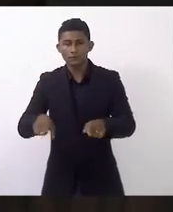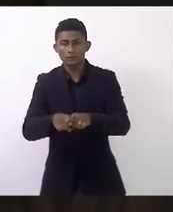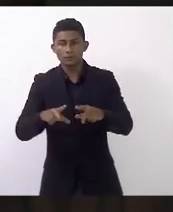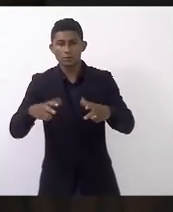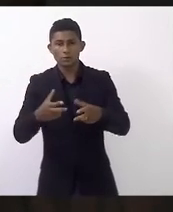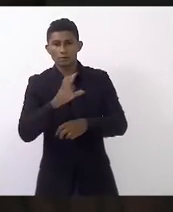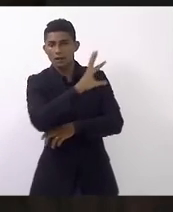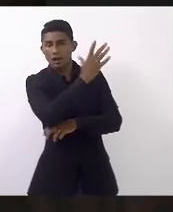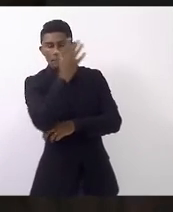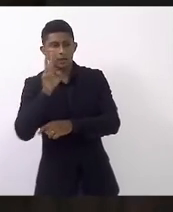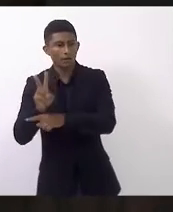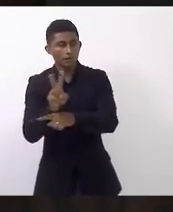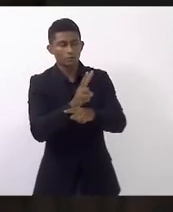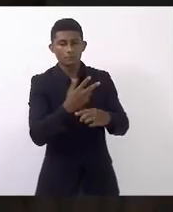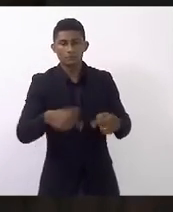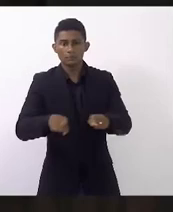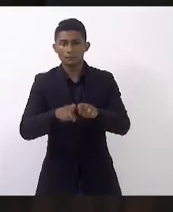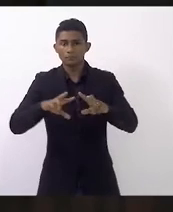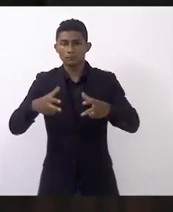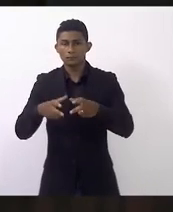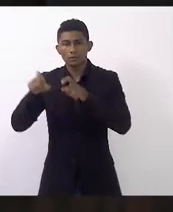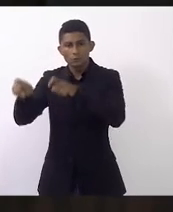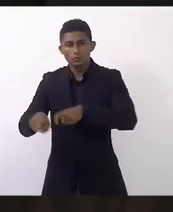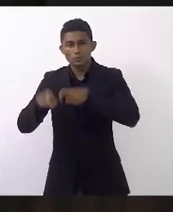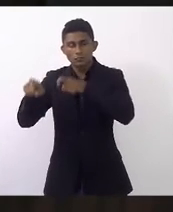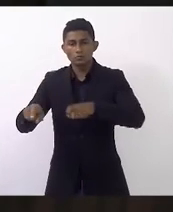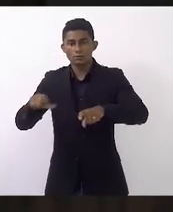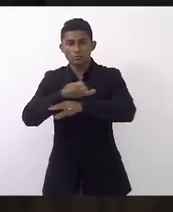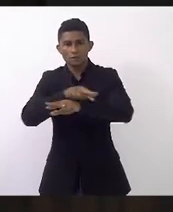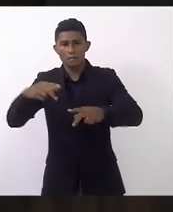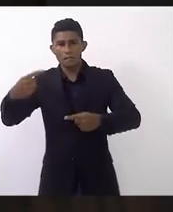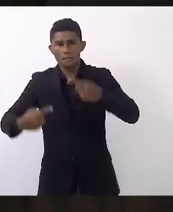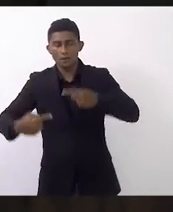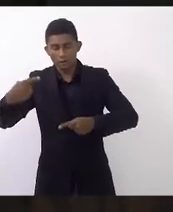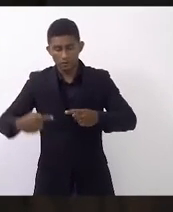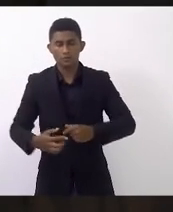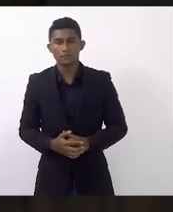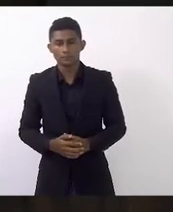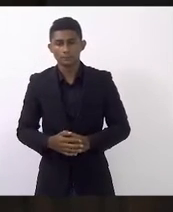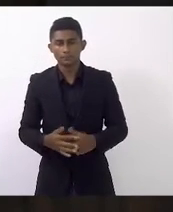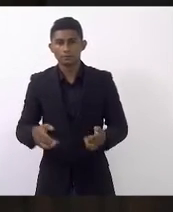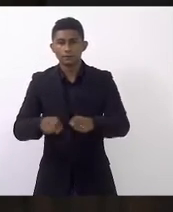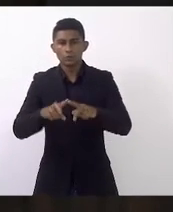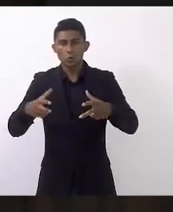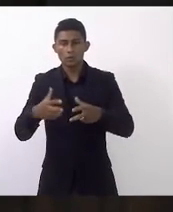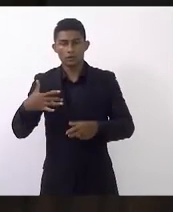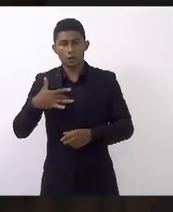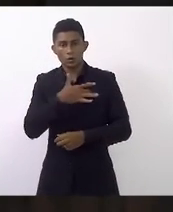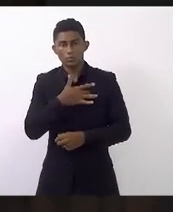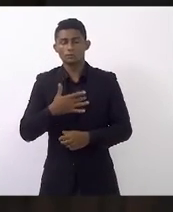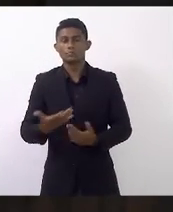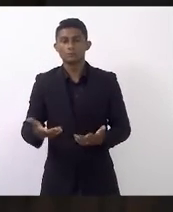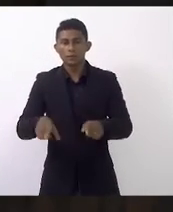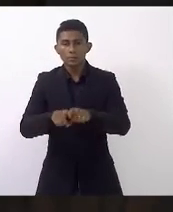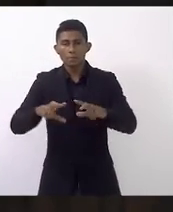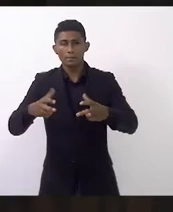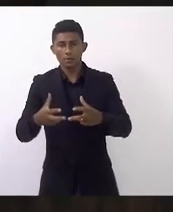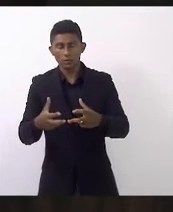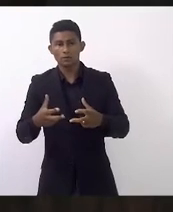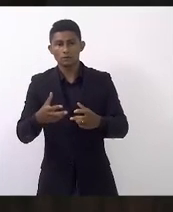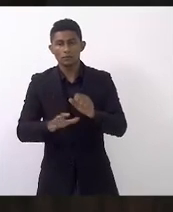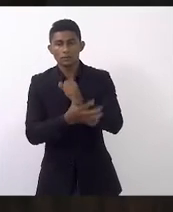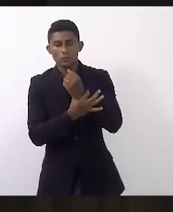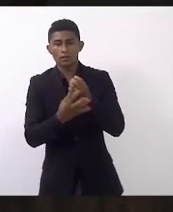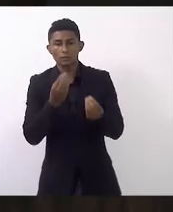de agricultura, pecuária e políticas rurais, agrária e pesqueira, de saúde, de segurança alimentar,